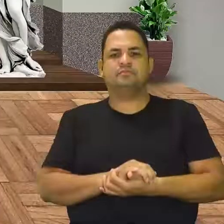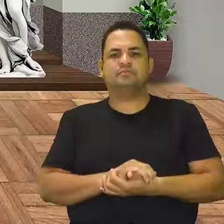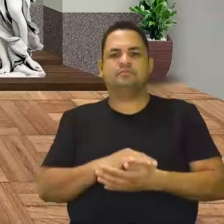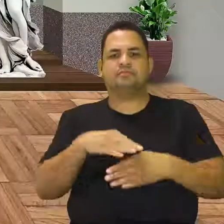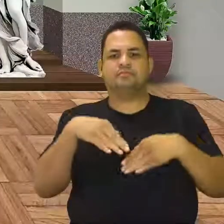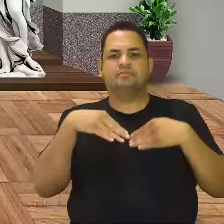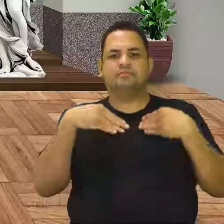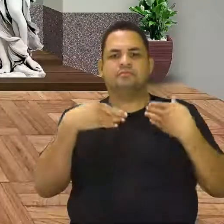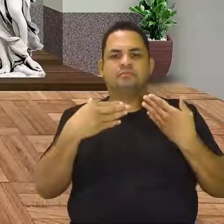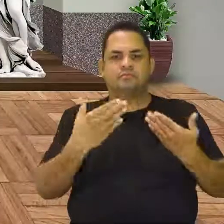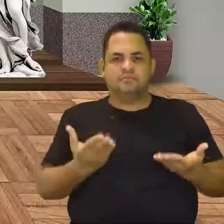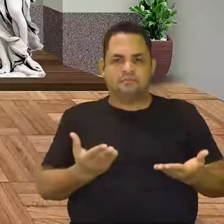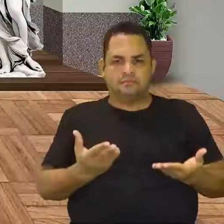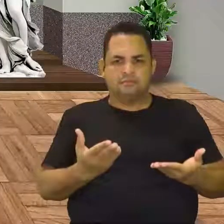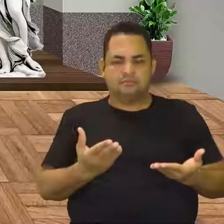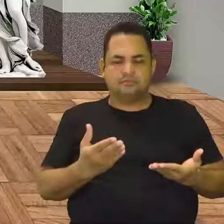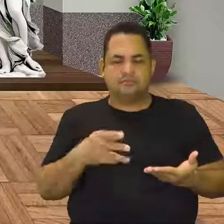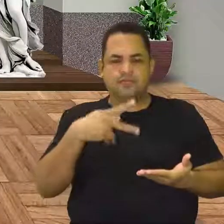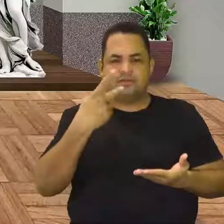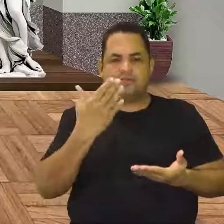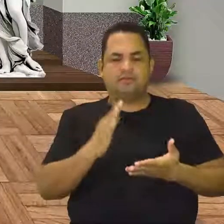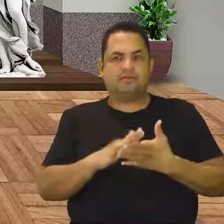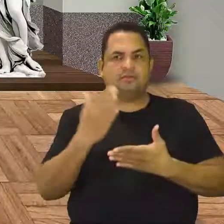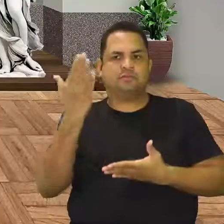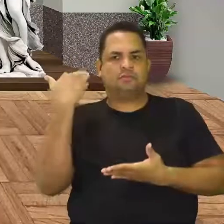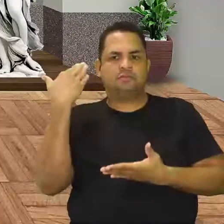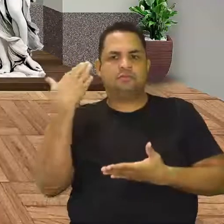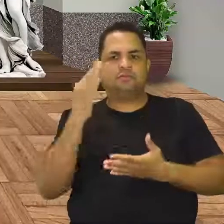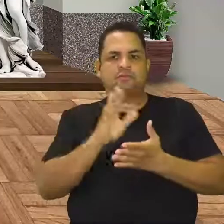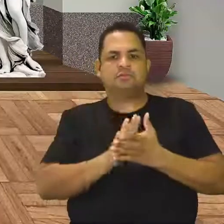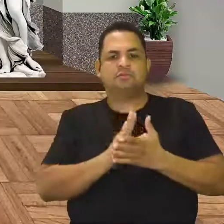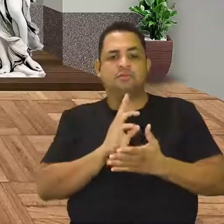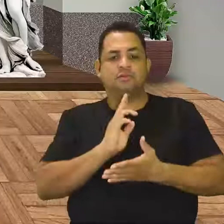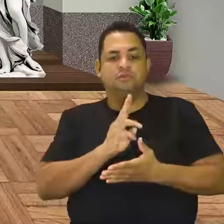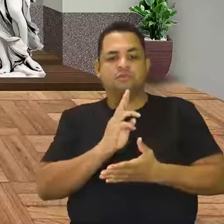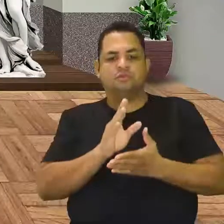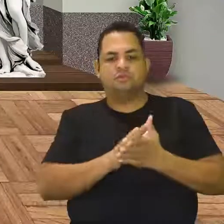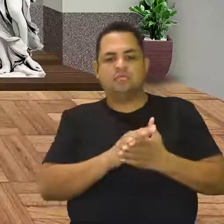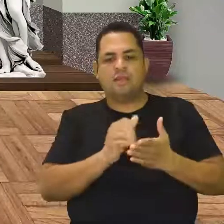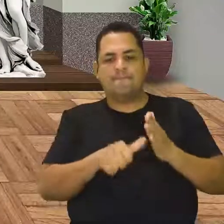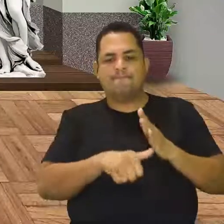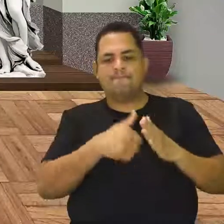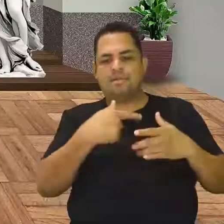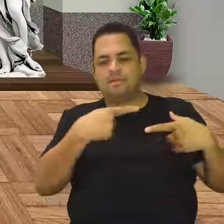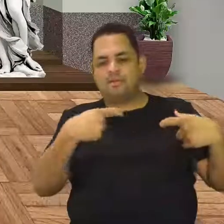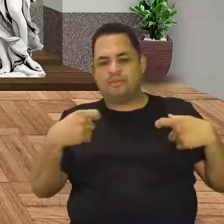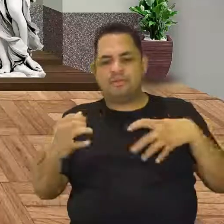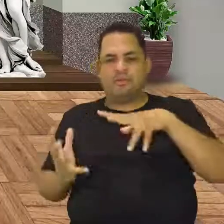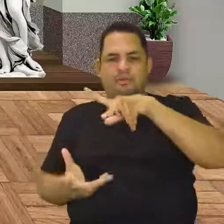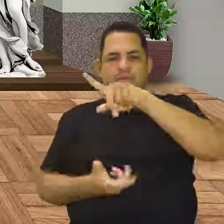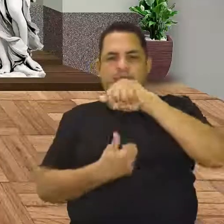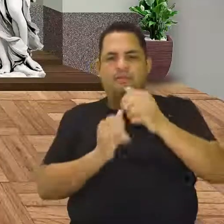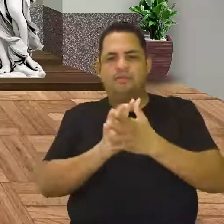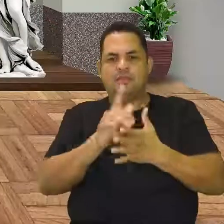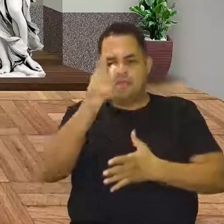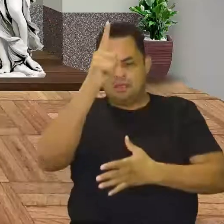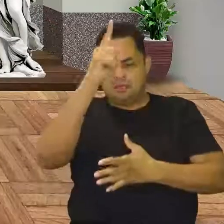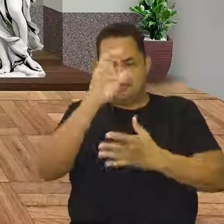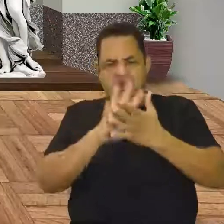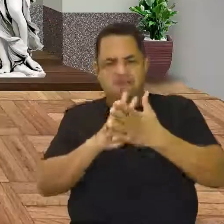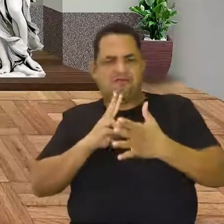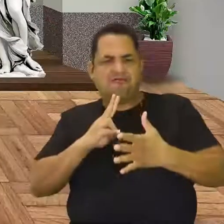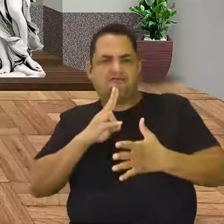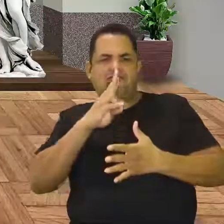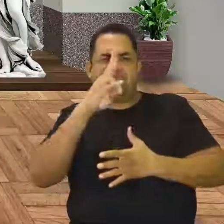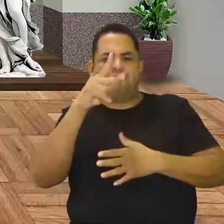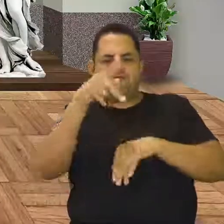Quando eu falei para vocês, lá atrás, durante a Primeira Guerra Mundial, a Alemanha era uma potência. Eu deixei isso